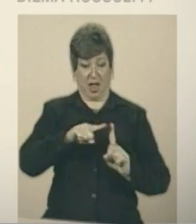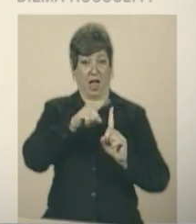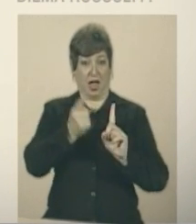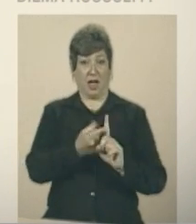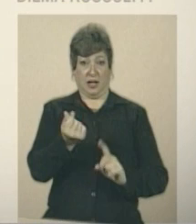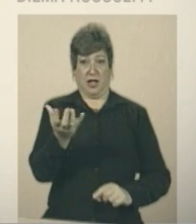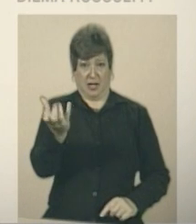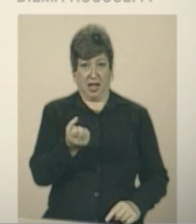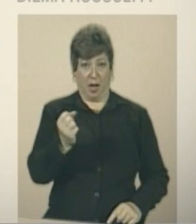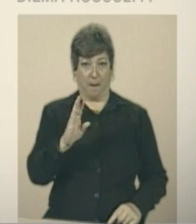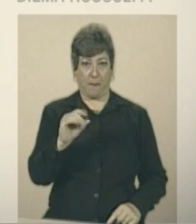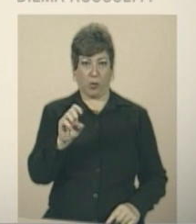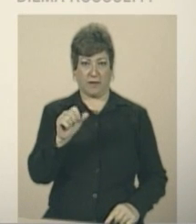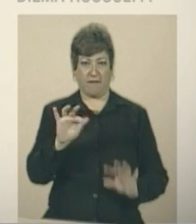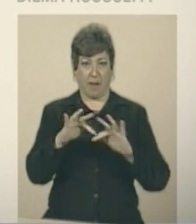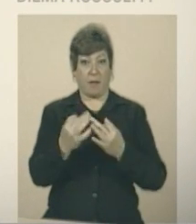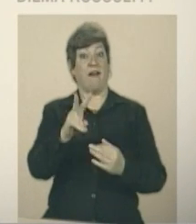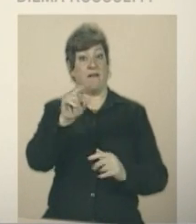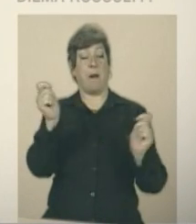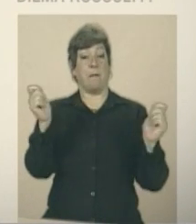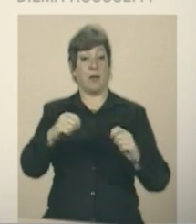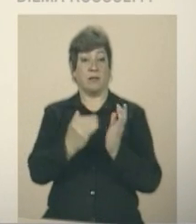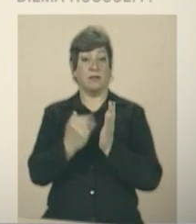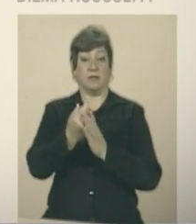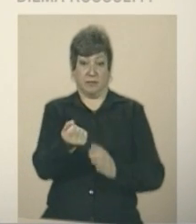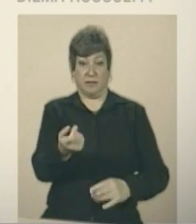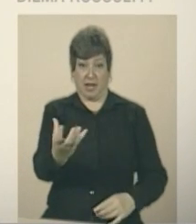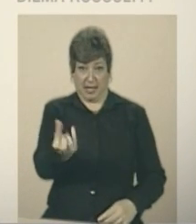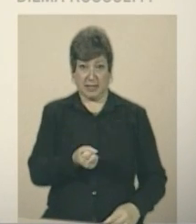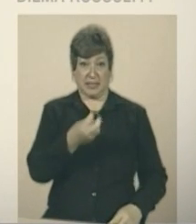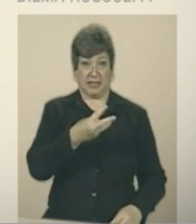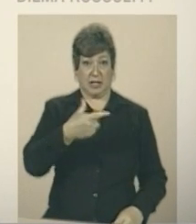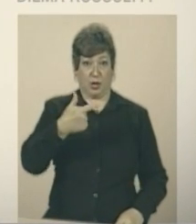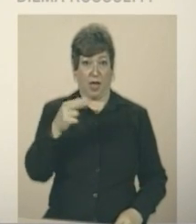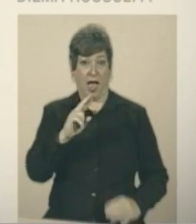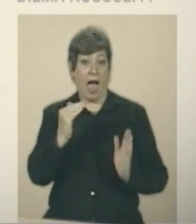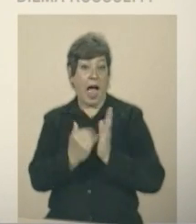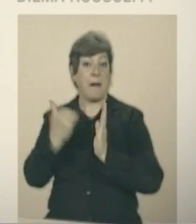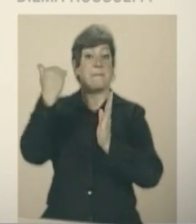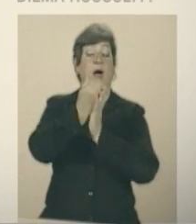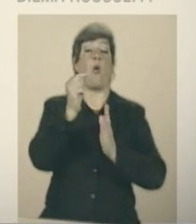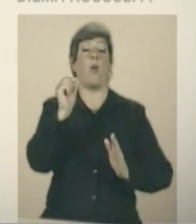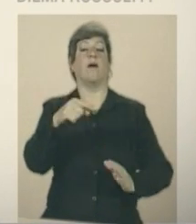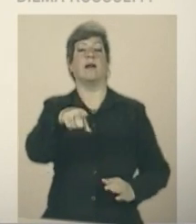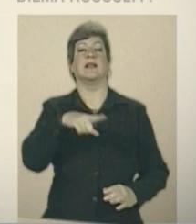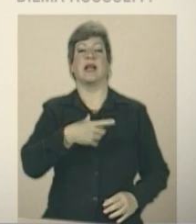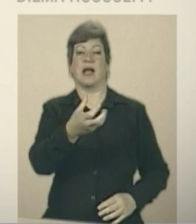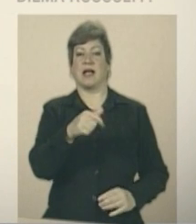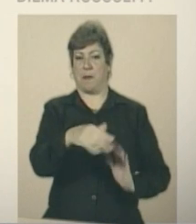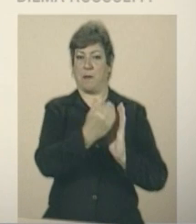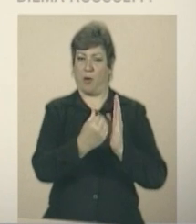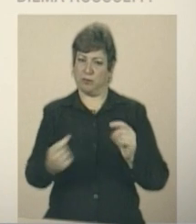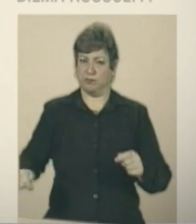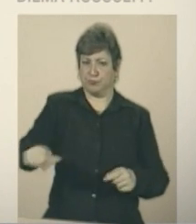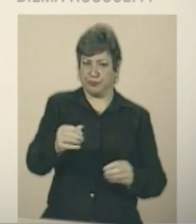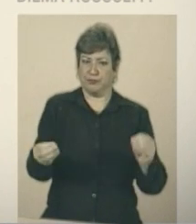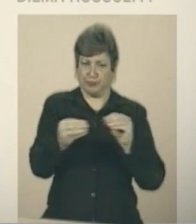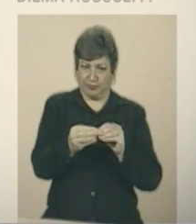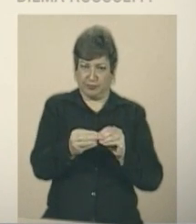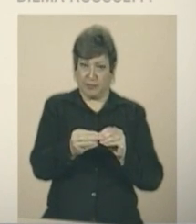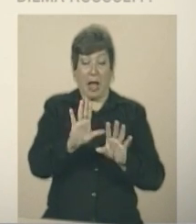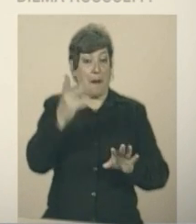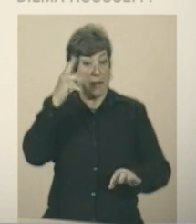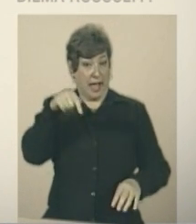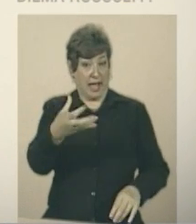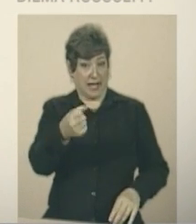família vai poder receber R 32 além do que já recebe mensalmente pelo programa para receber